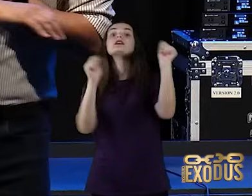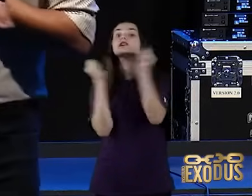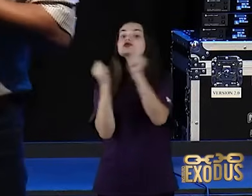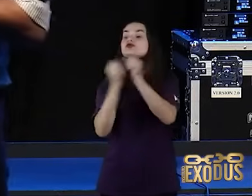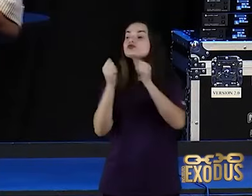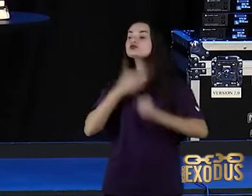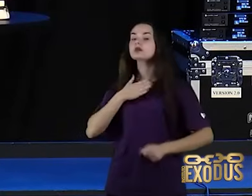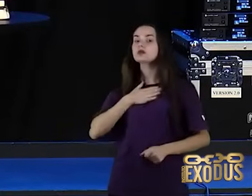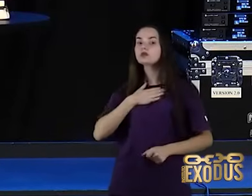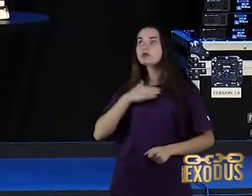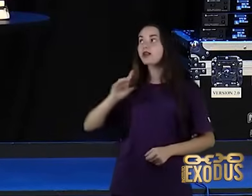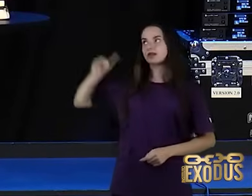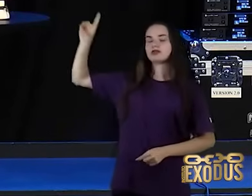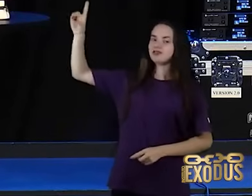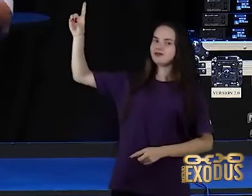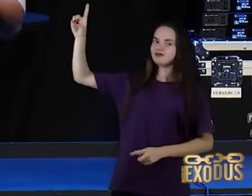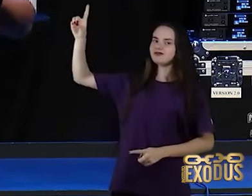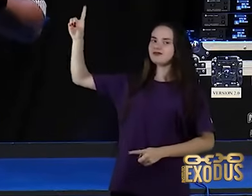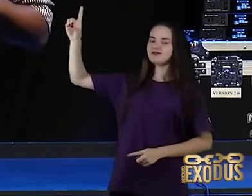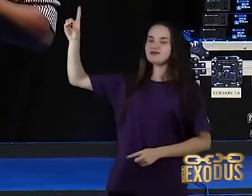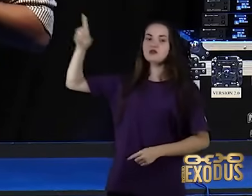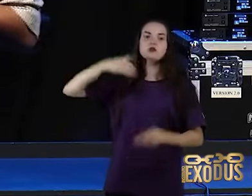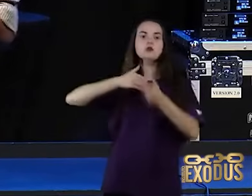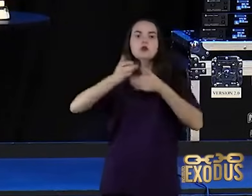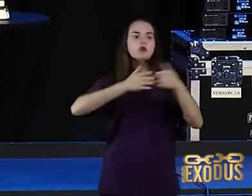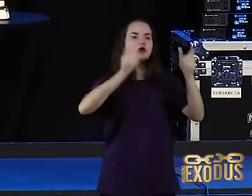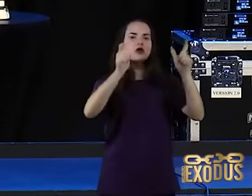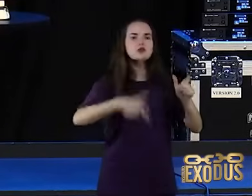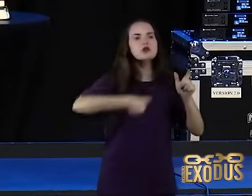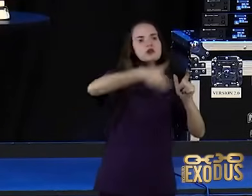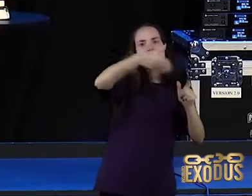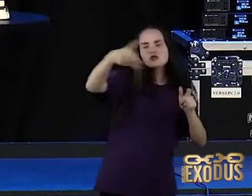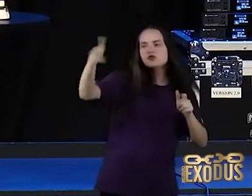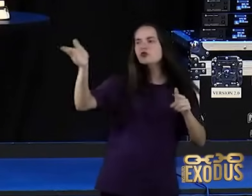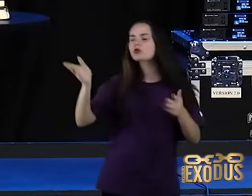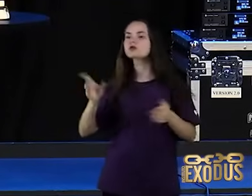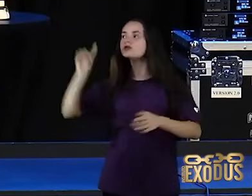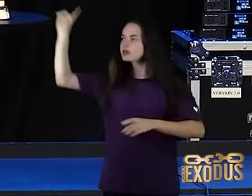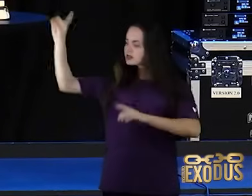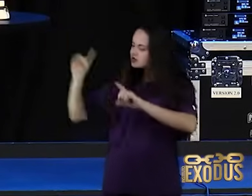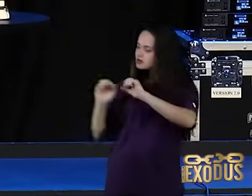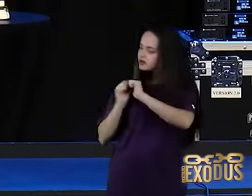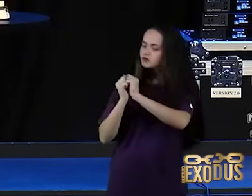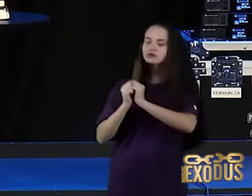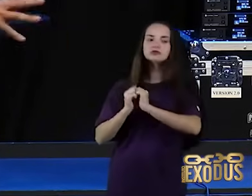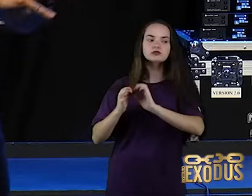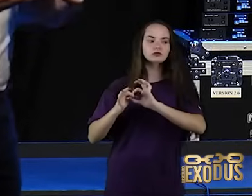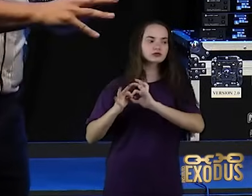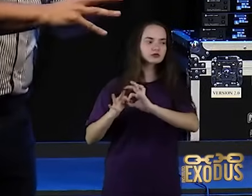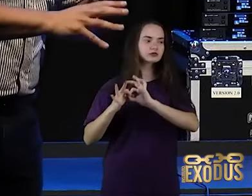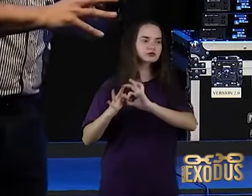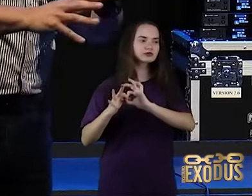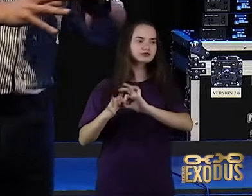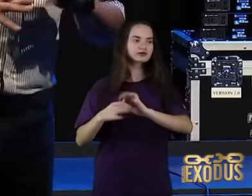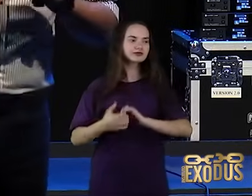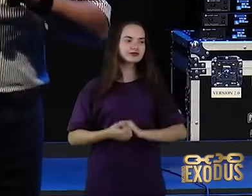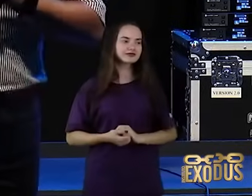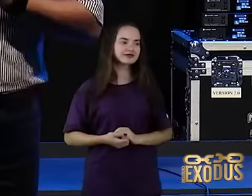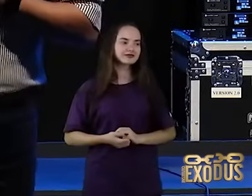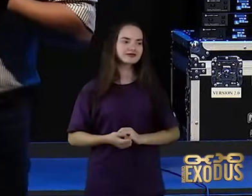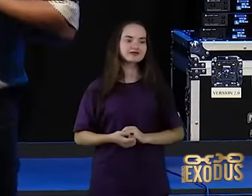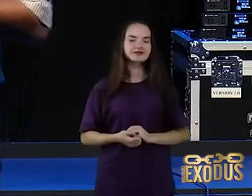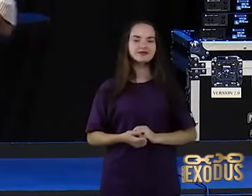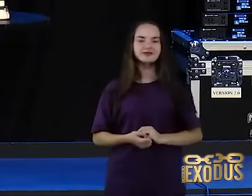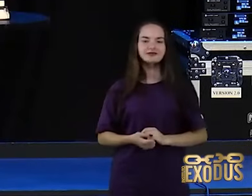qualquer lugar que eu for nessa vida ou numa próxima vida Deus vai estar comigo eu gosto muito